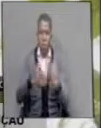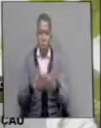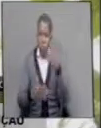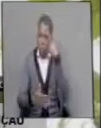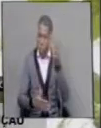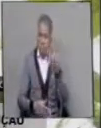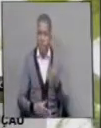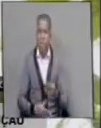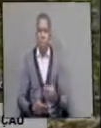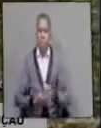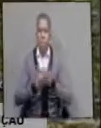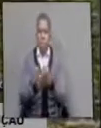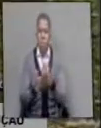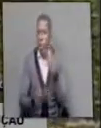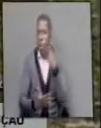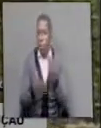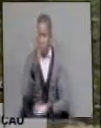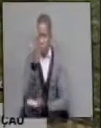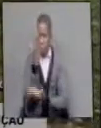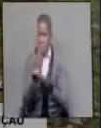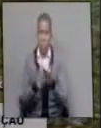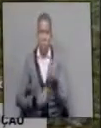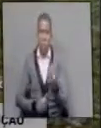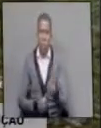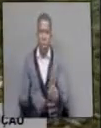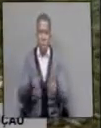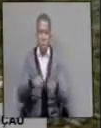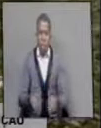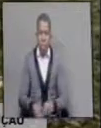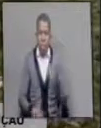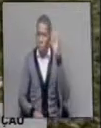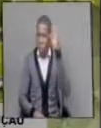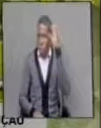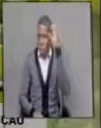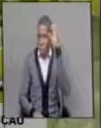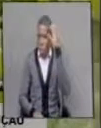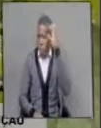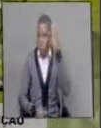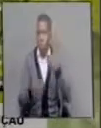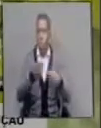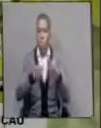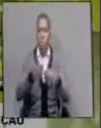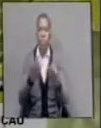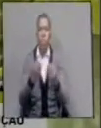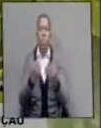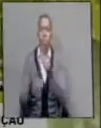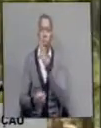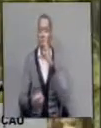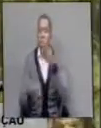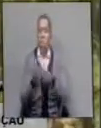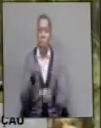frente os cacauicultores tem a vizinha república democrática do congo como um mercado favorável para a comercialização do cacau